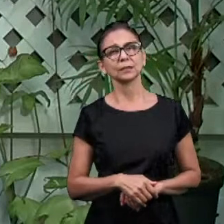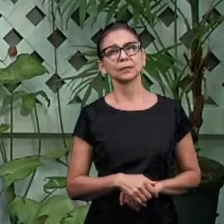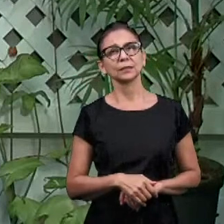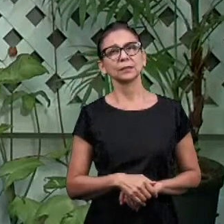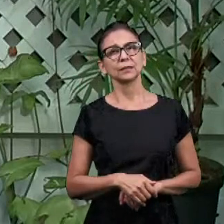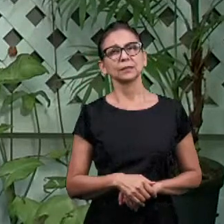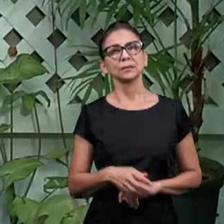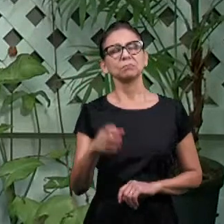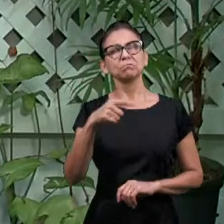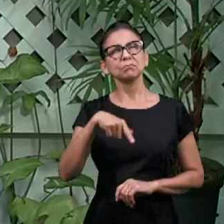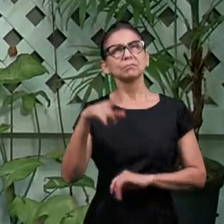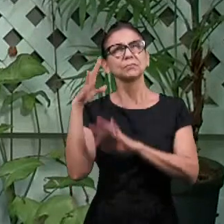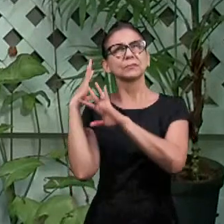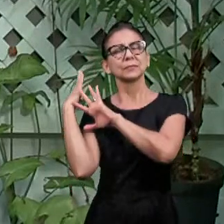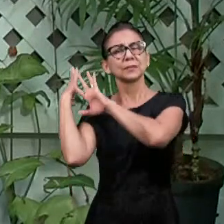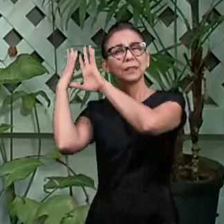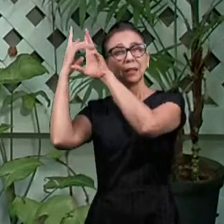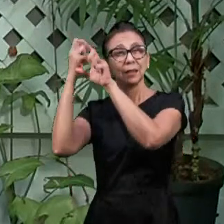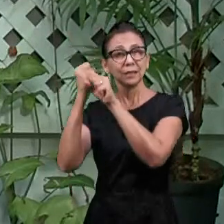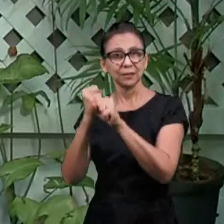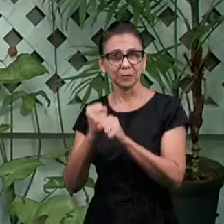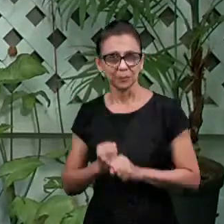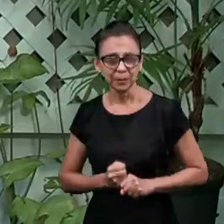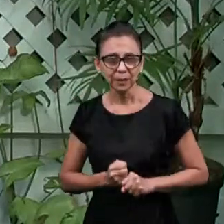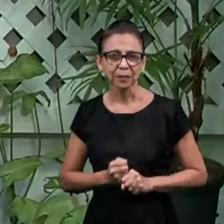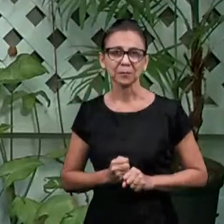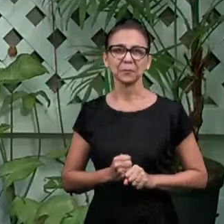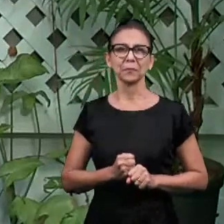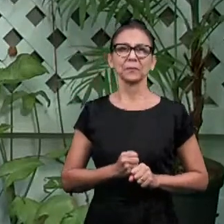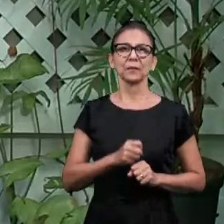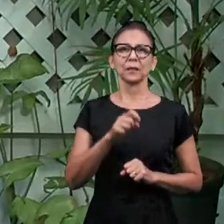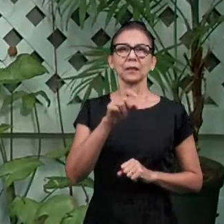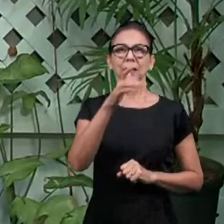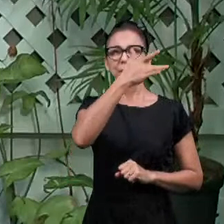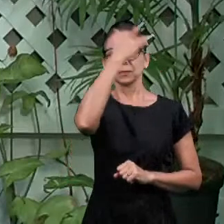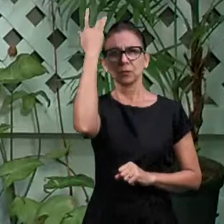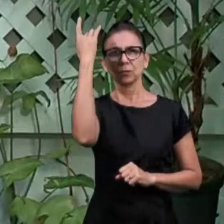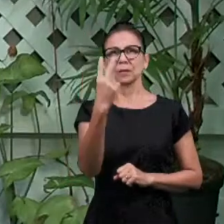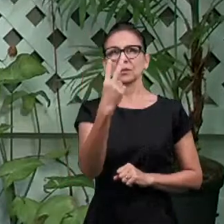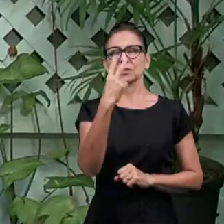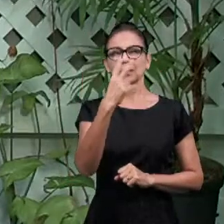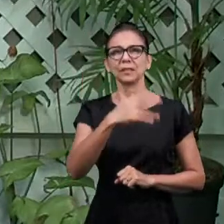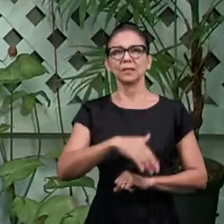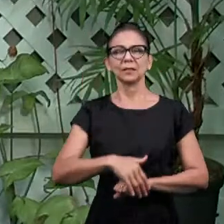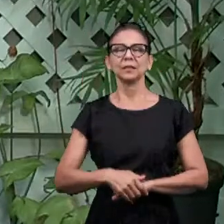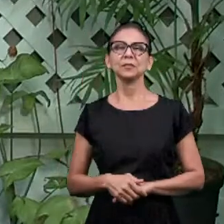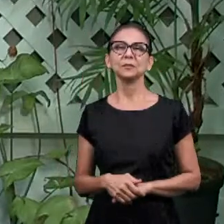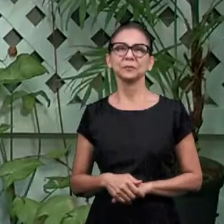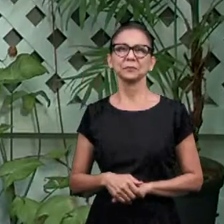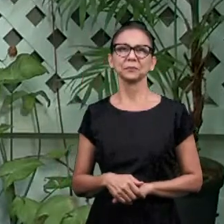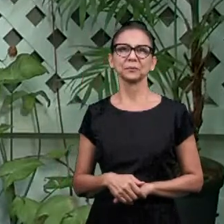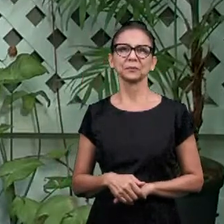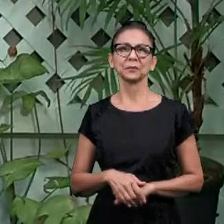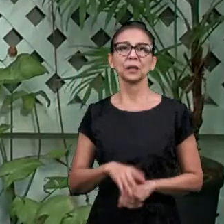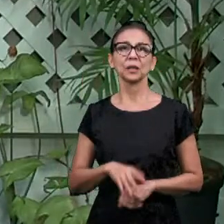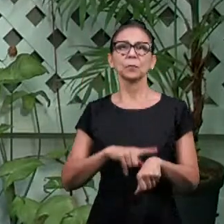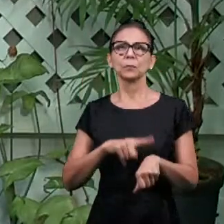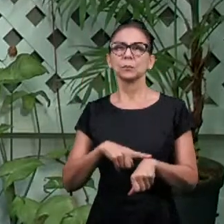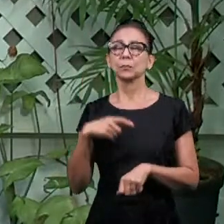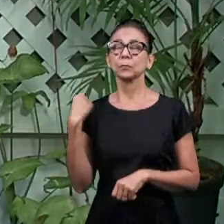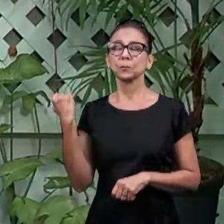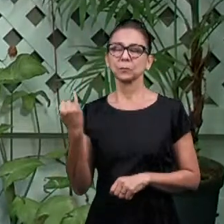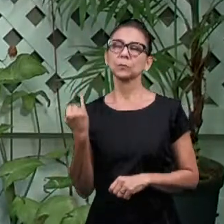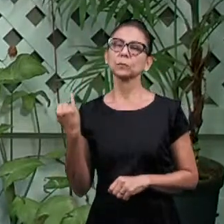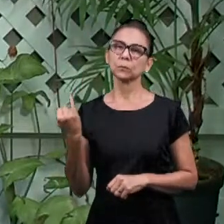lembrar a todos que estão nos ouvindo agora, de um momento que para nós é muito importante, foi